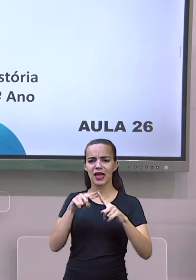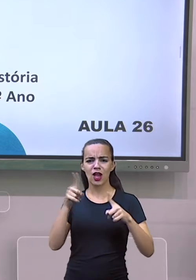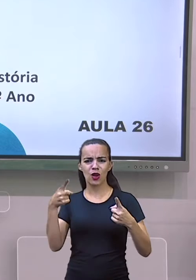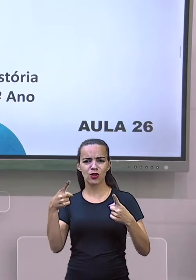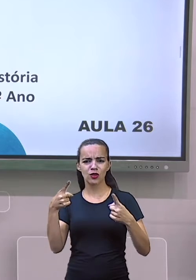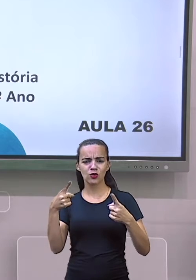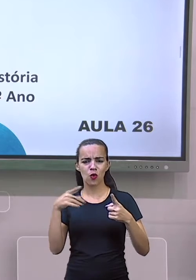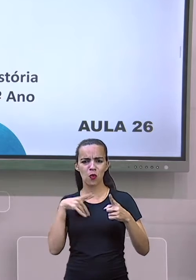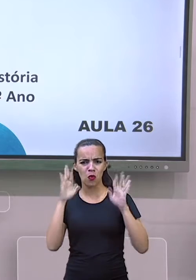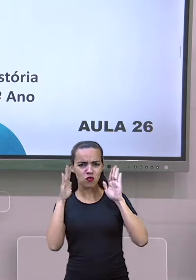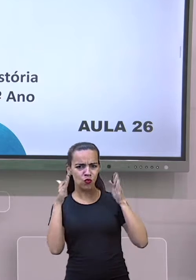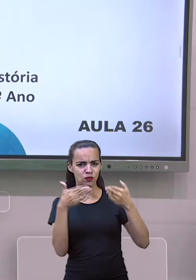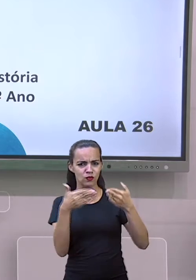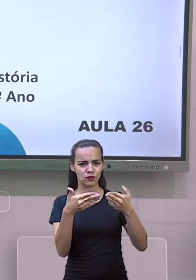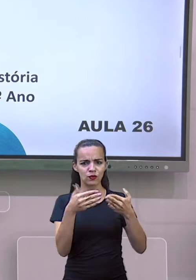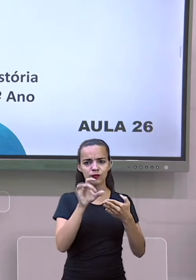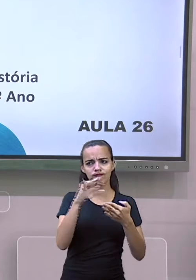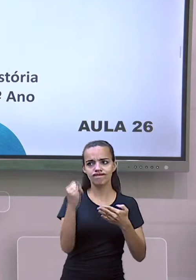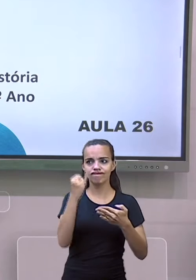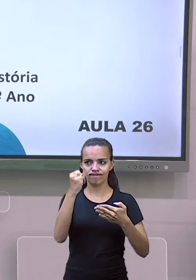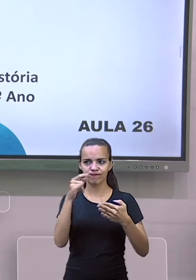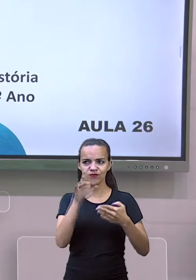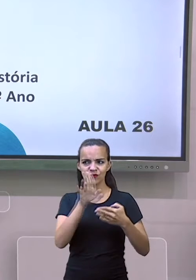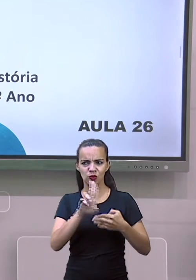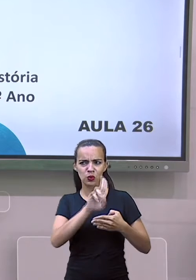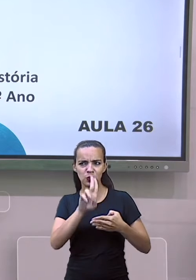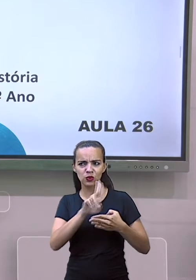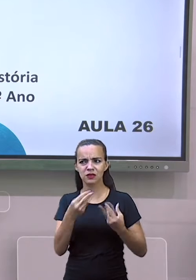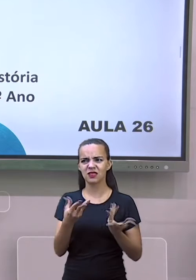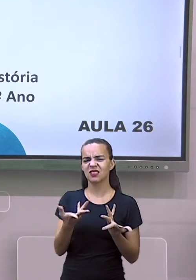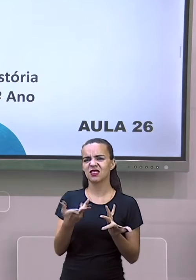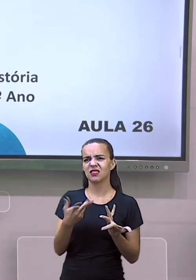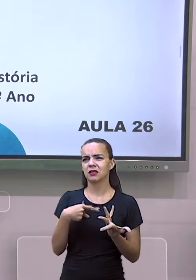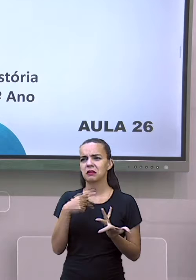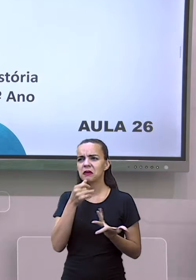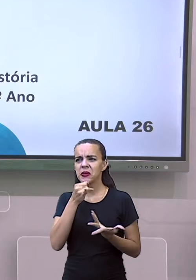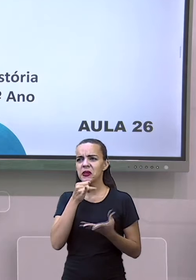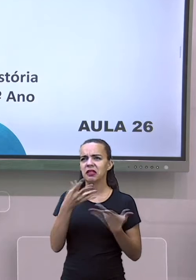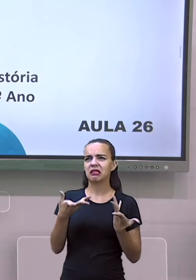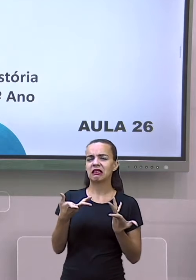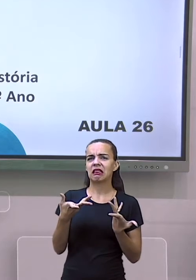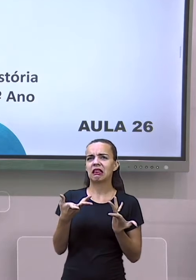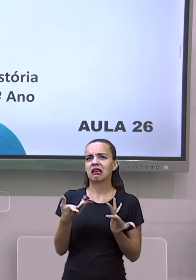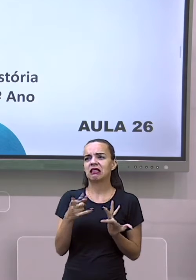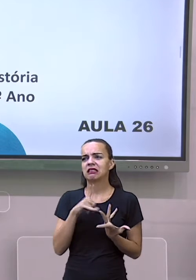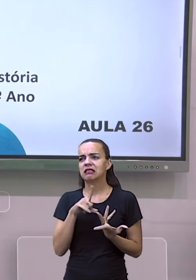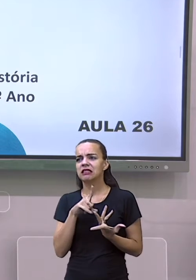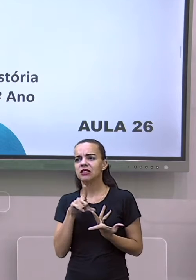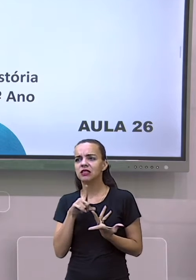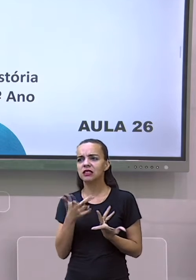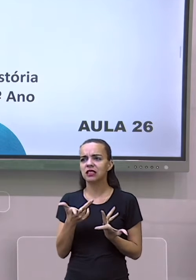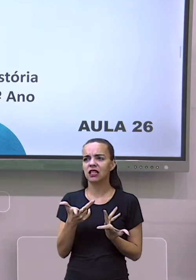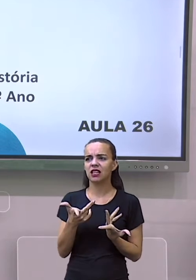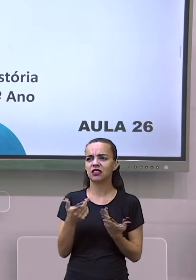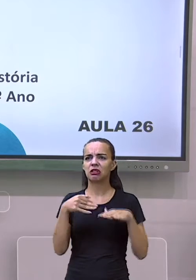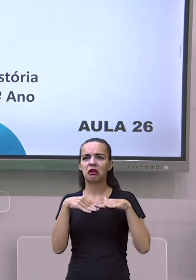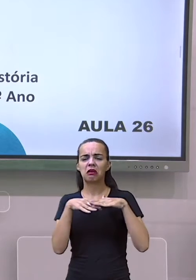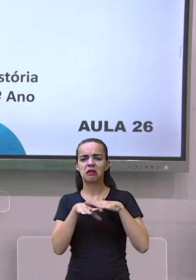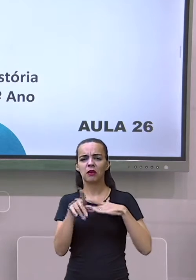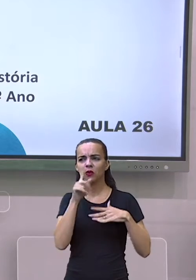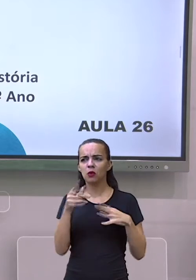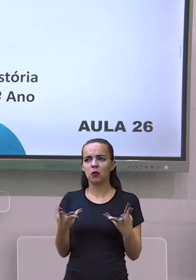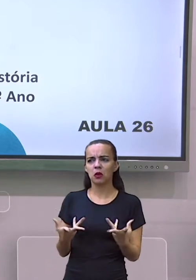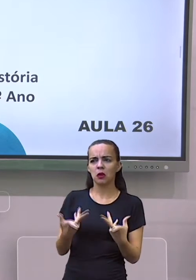doutrina política e econômica. Tá tão em voga, né? A nossa